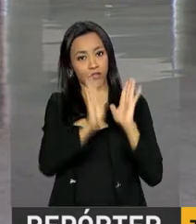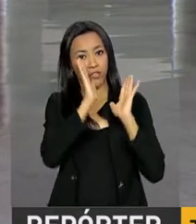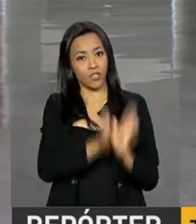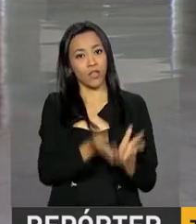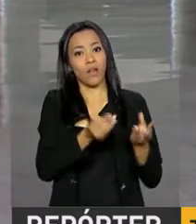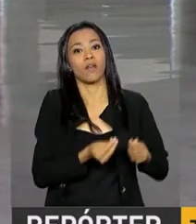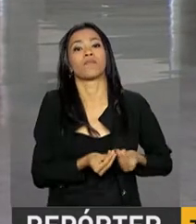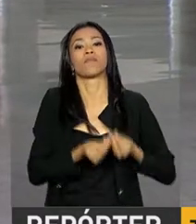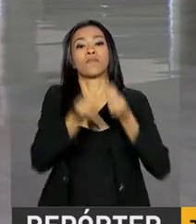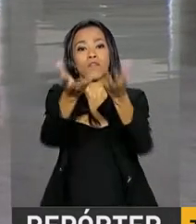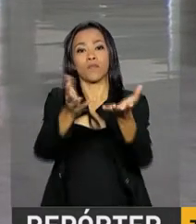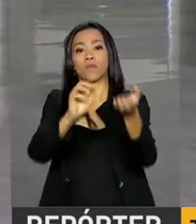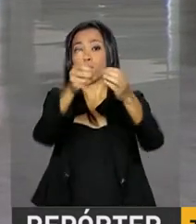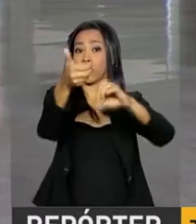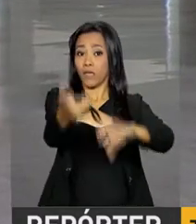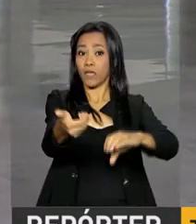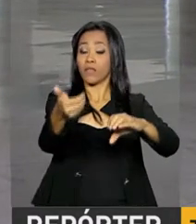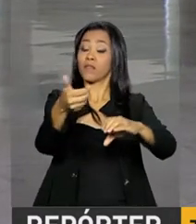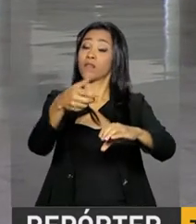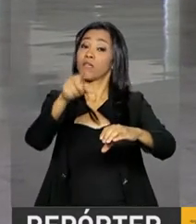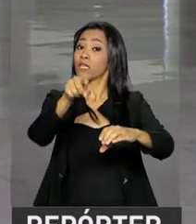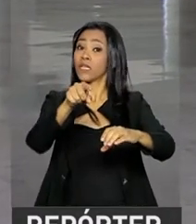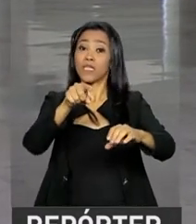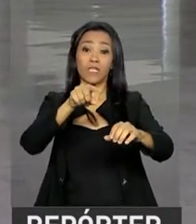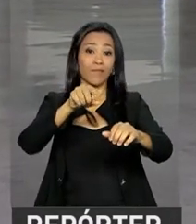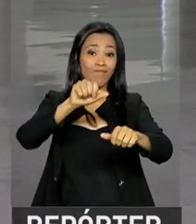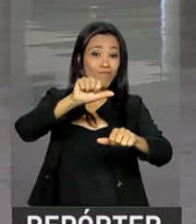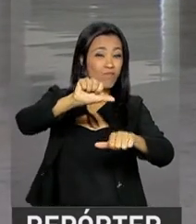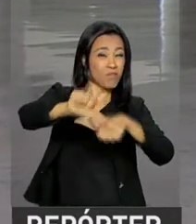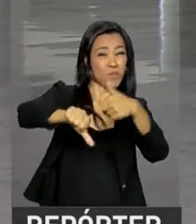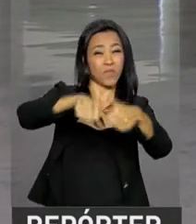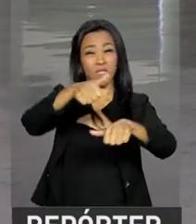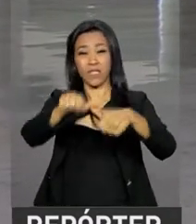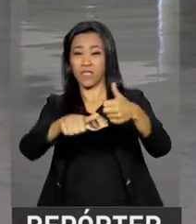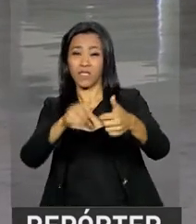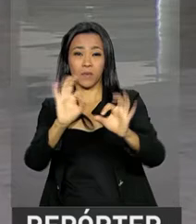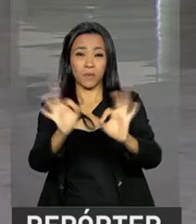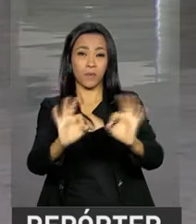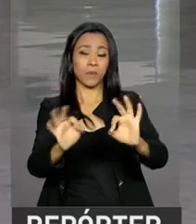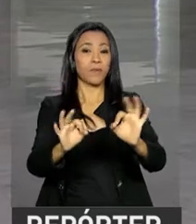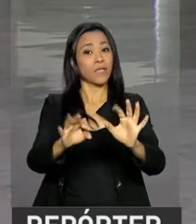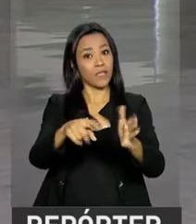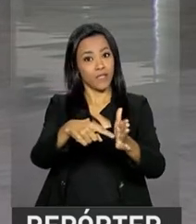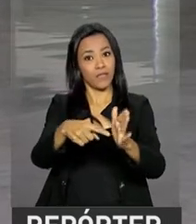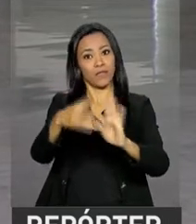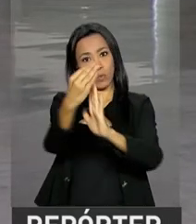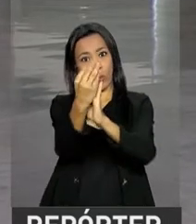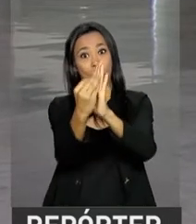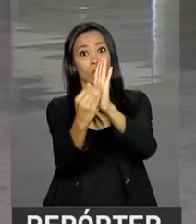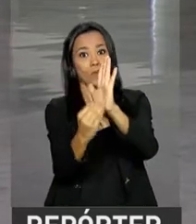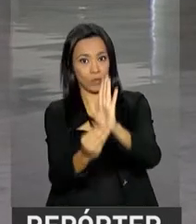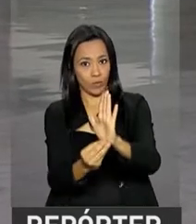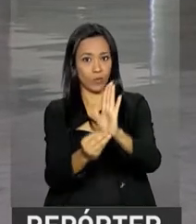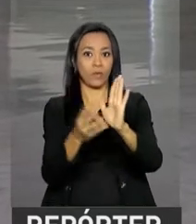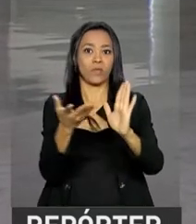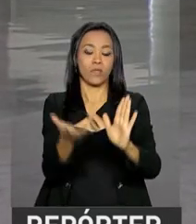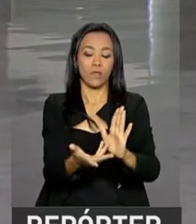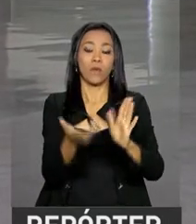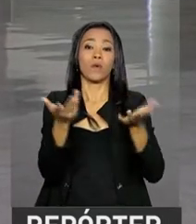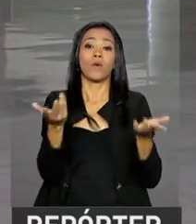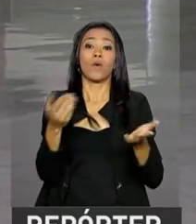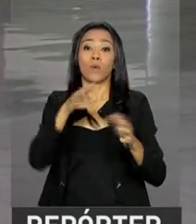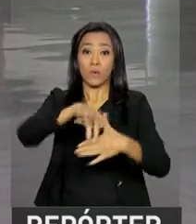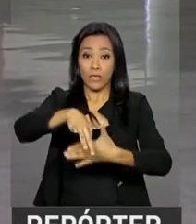tramita na câmara dos deputados sem alterações que provoquem comprometimento do conteúdo do texto original segundo o líder do governo